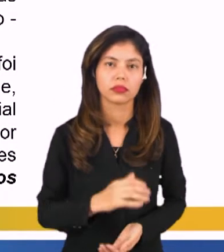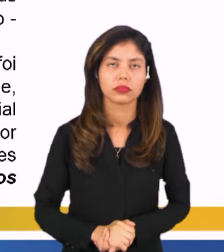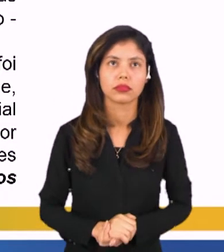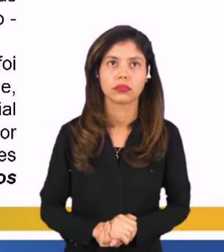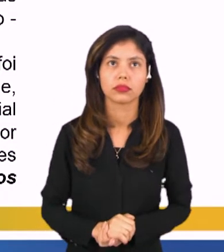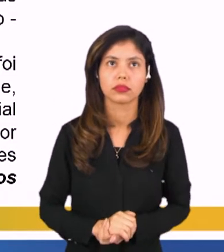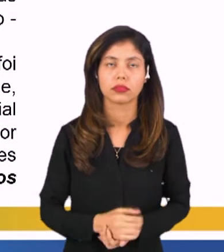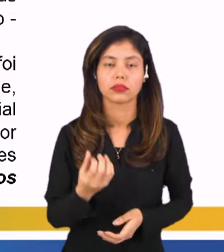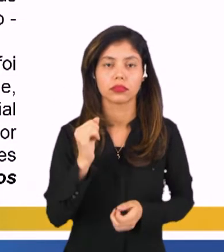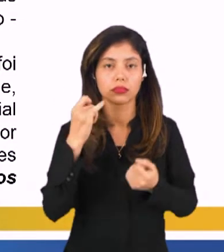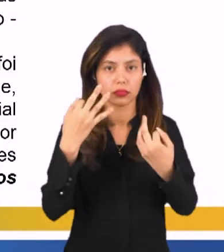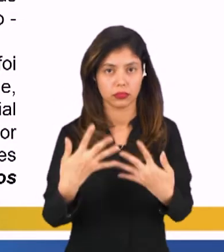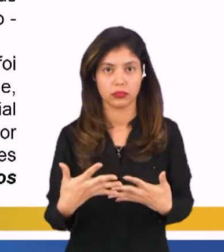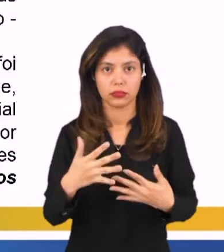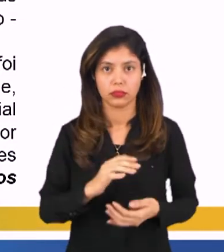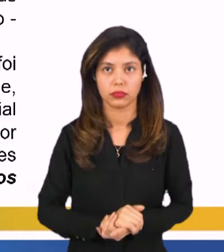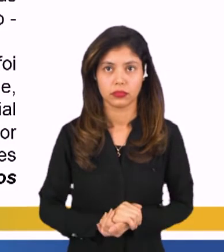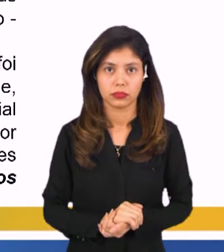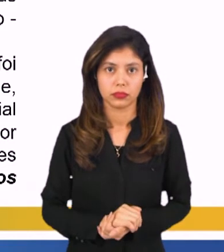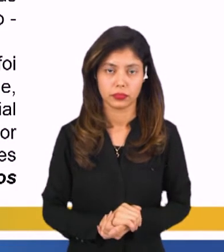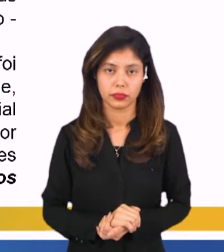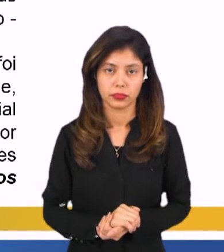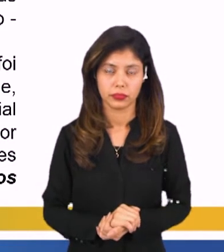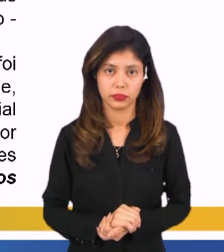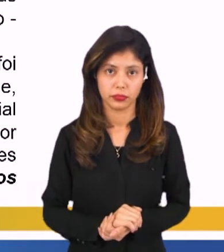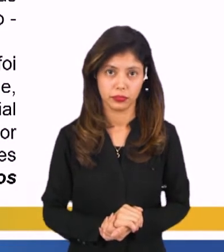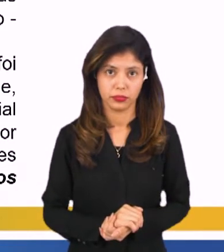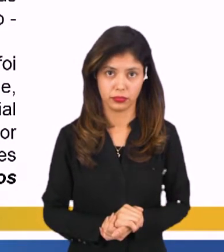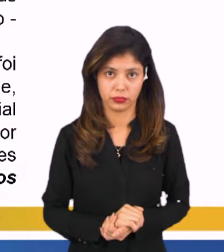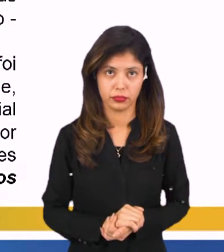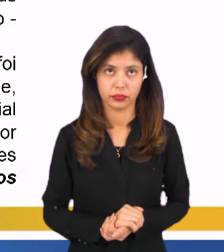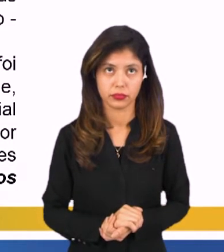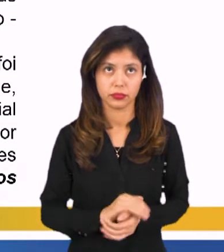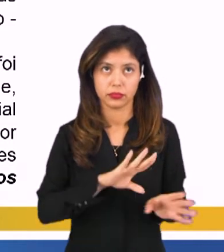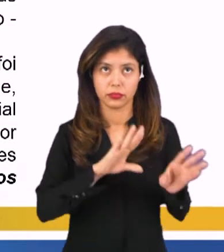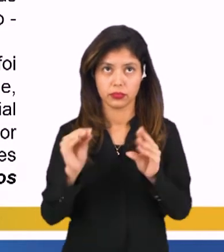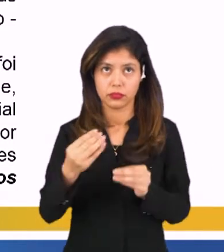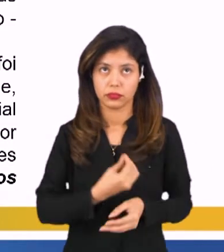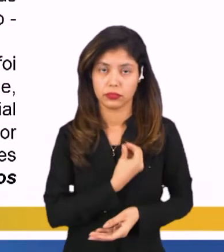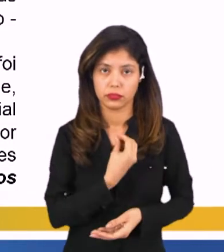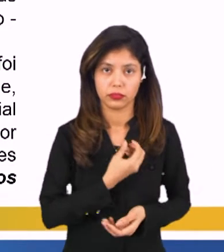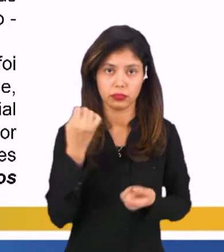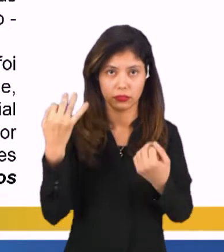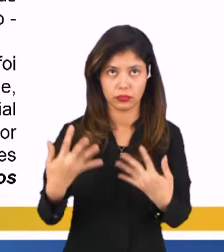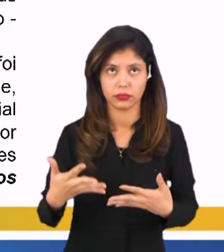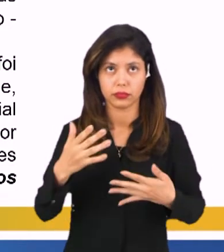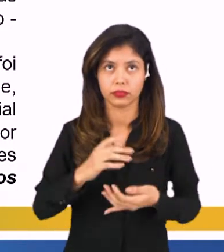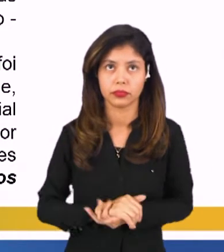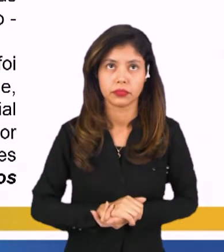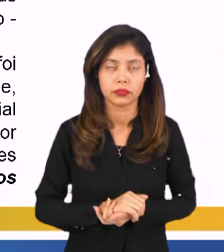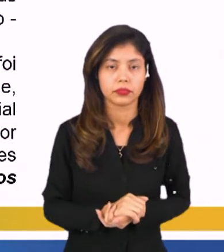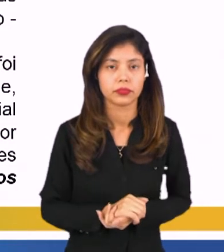Viver para contar, que sería la traducción de vivir para contar.